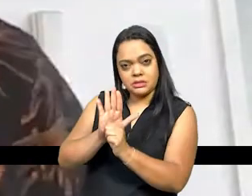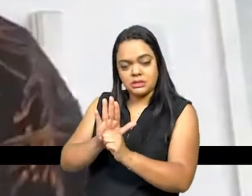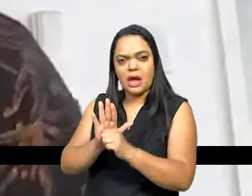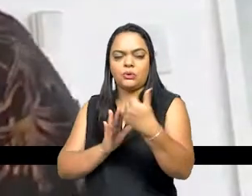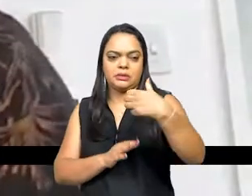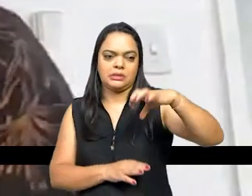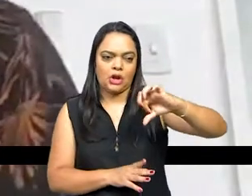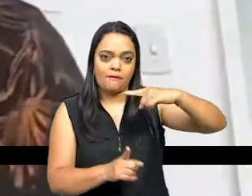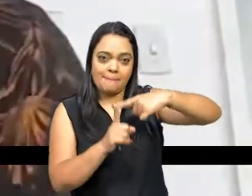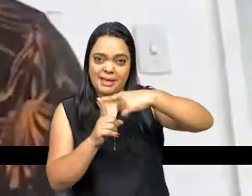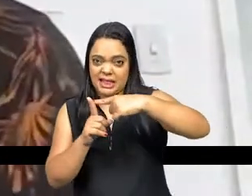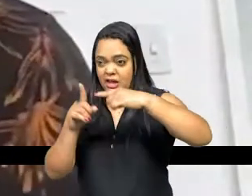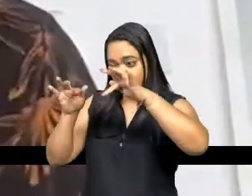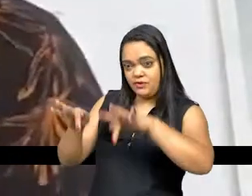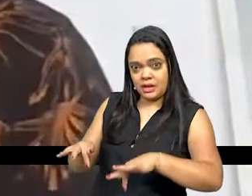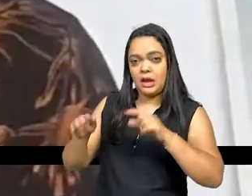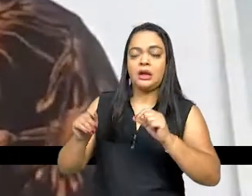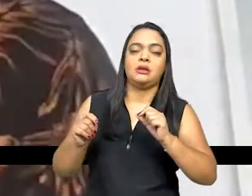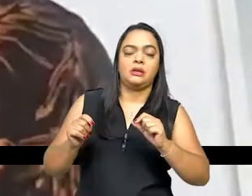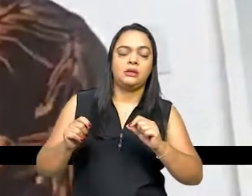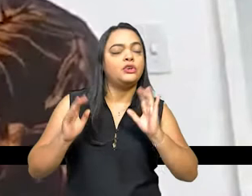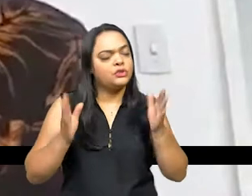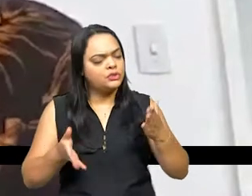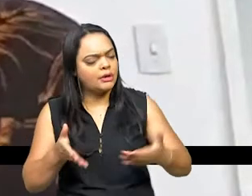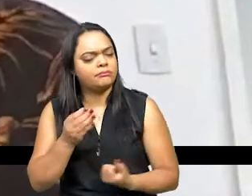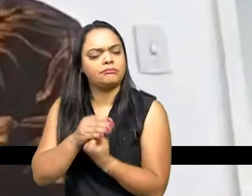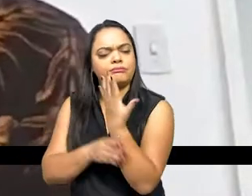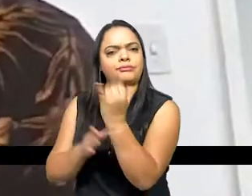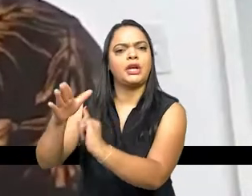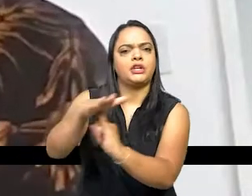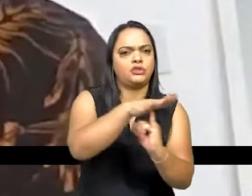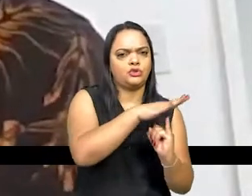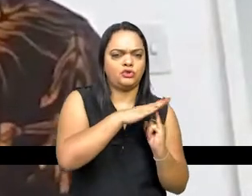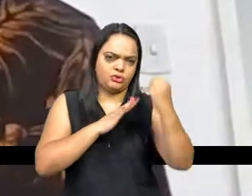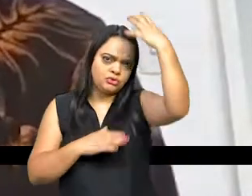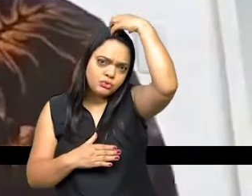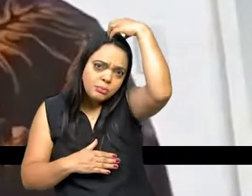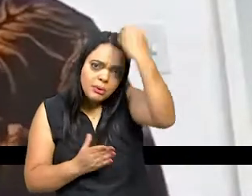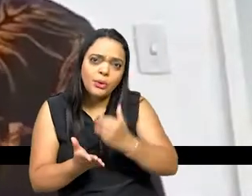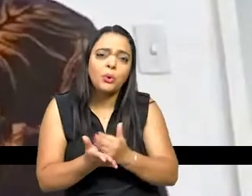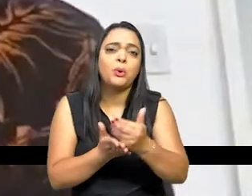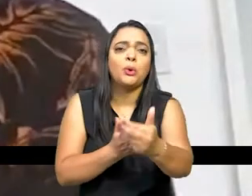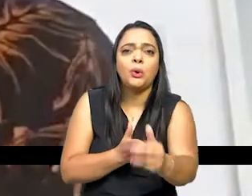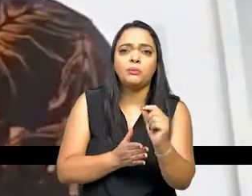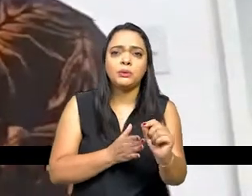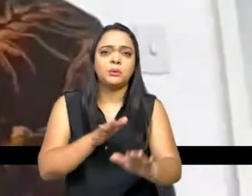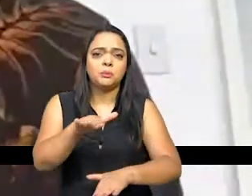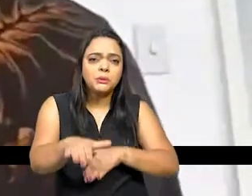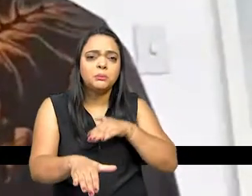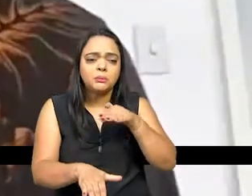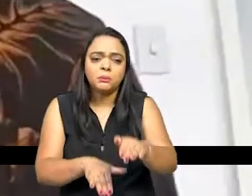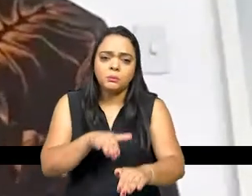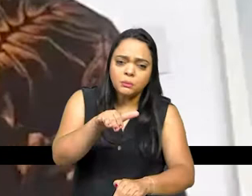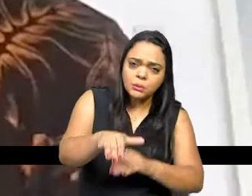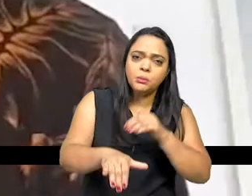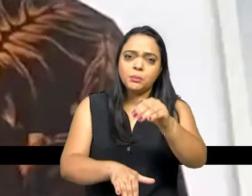século XIX, que já é o momento mais de consolidação dessas instituições imperiais, que já estavam começando, engatinhando,